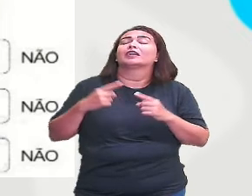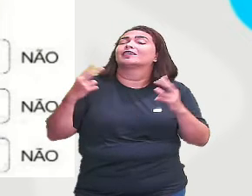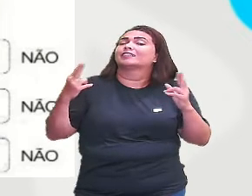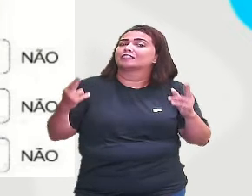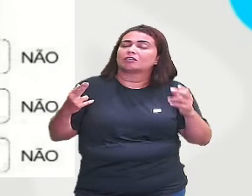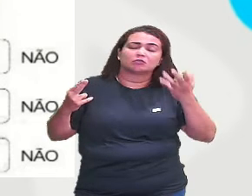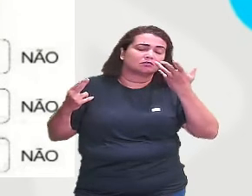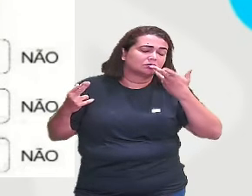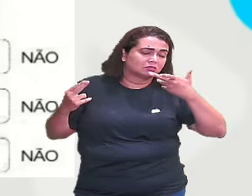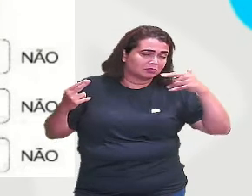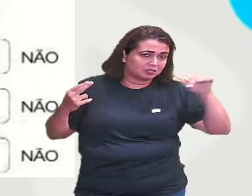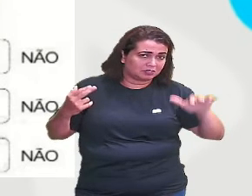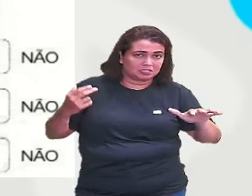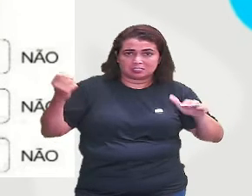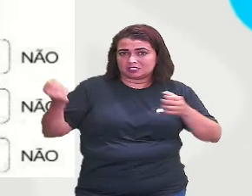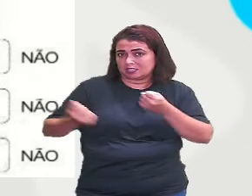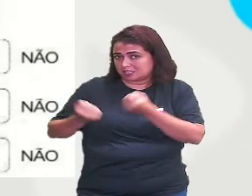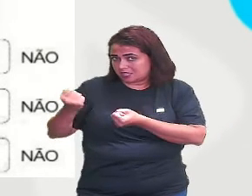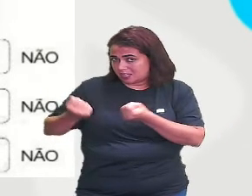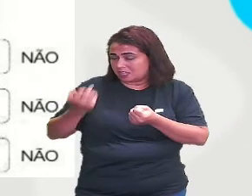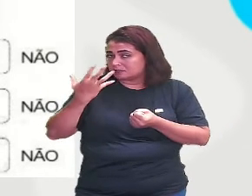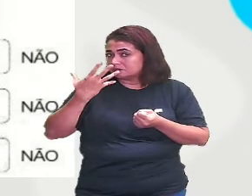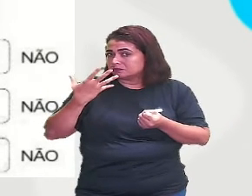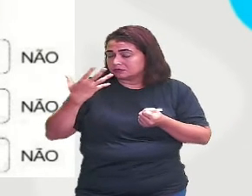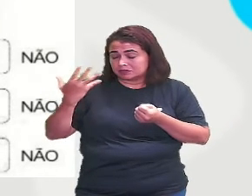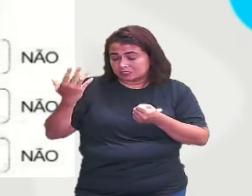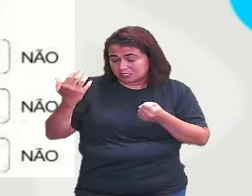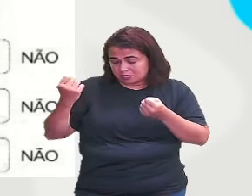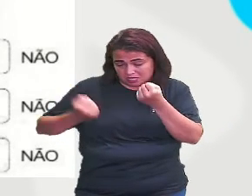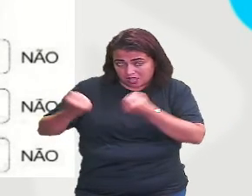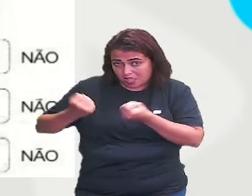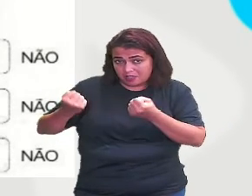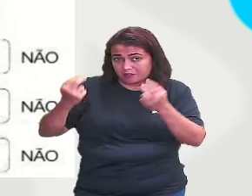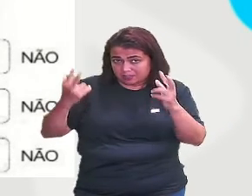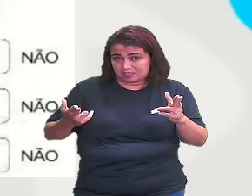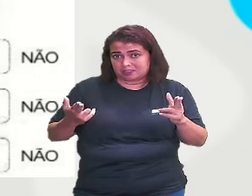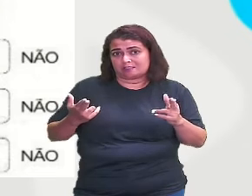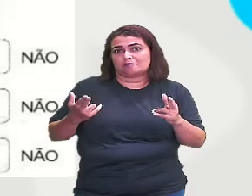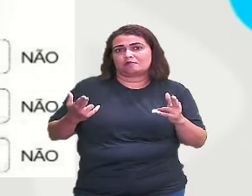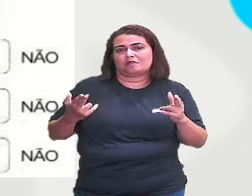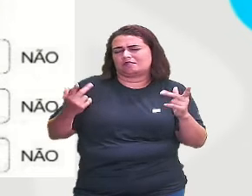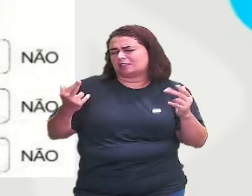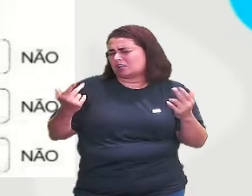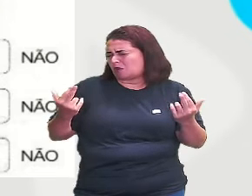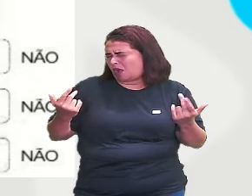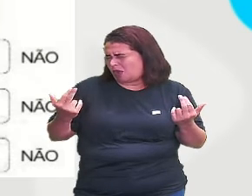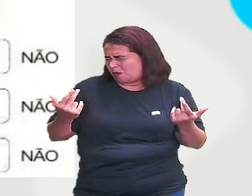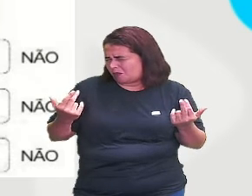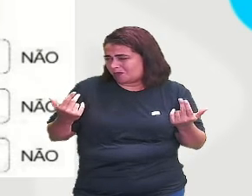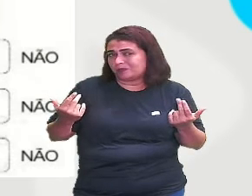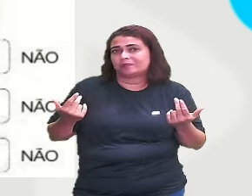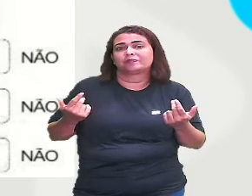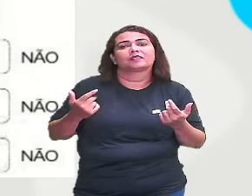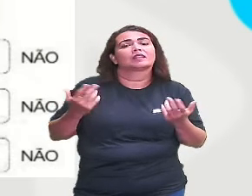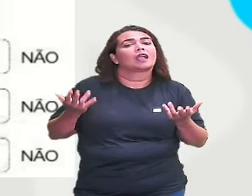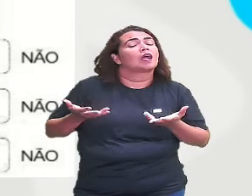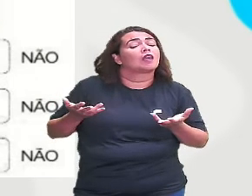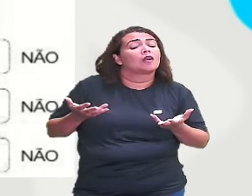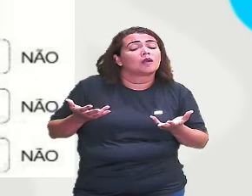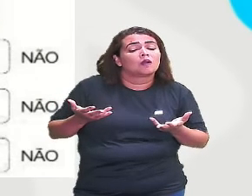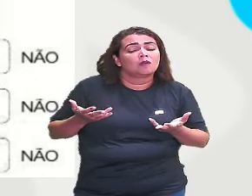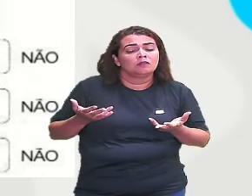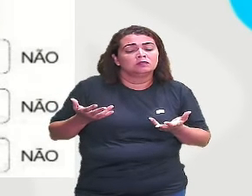quantidade foi a mesma quantidade de criança foi a quantidade de carrinho. Agora me